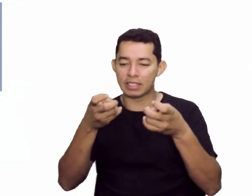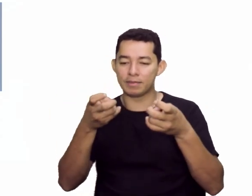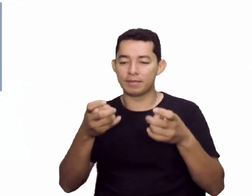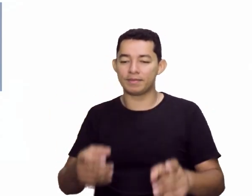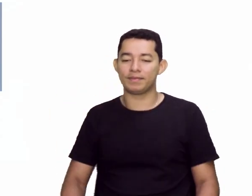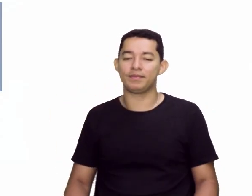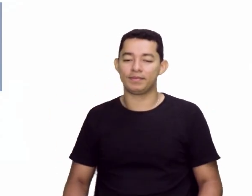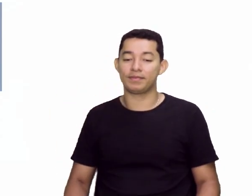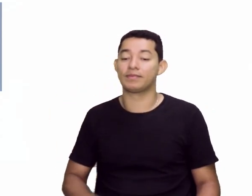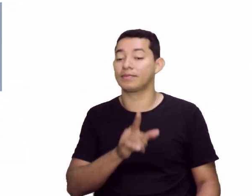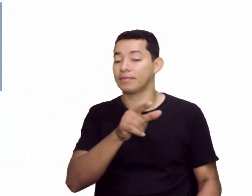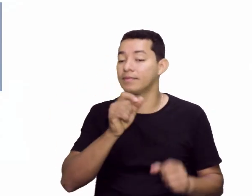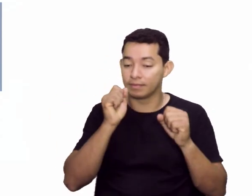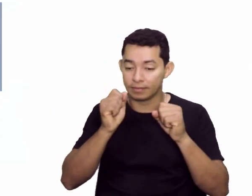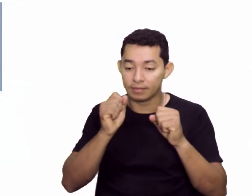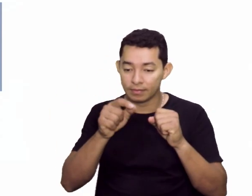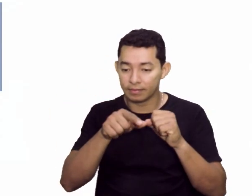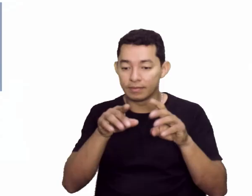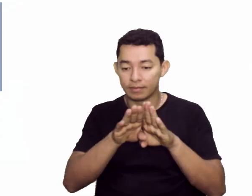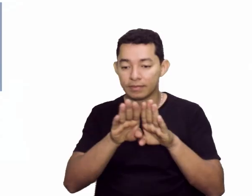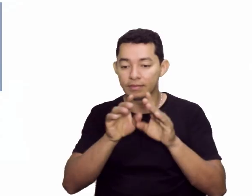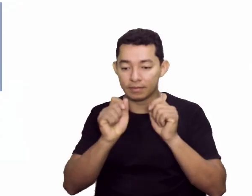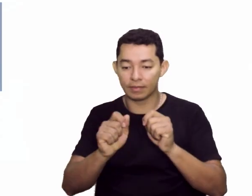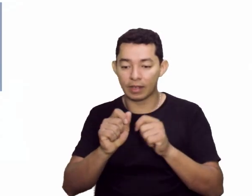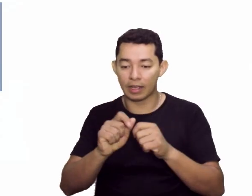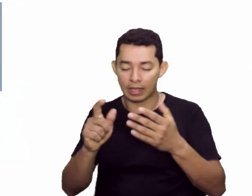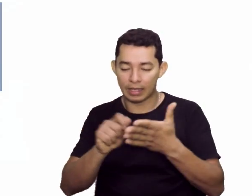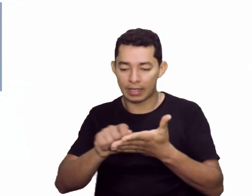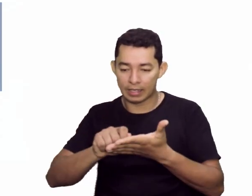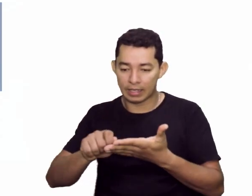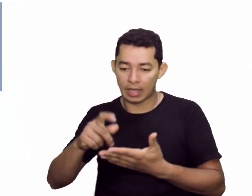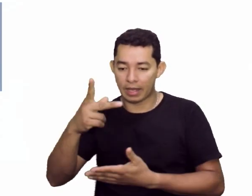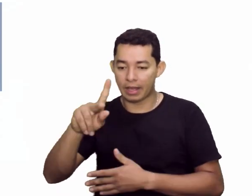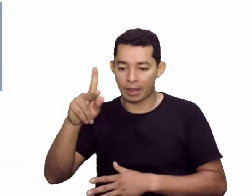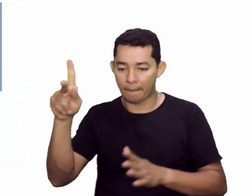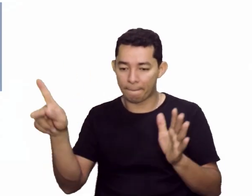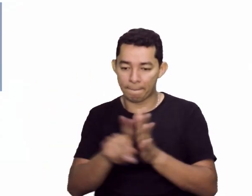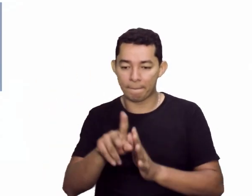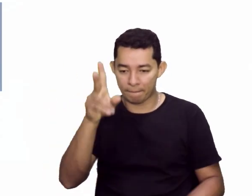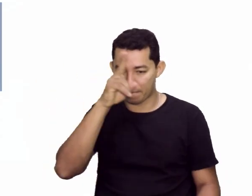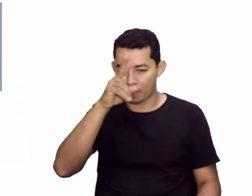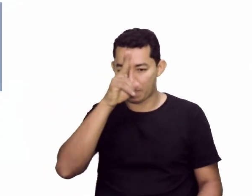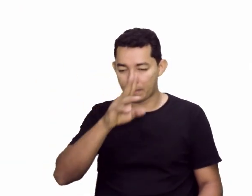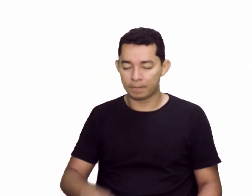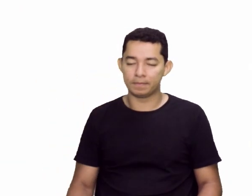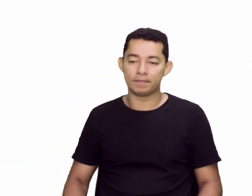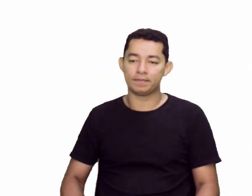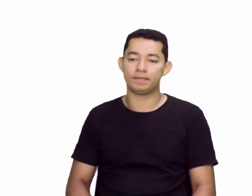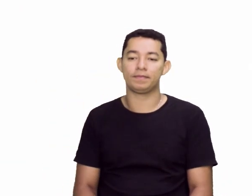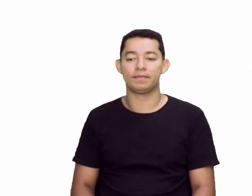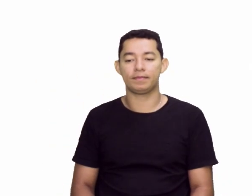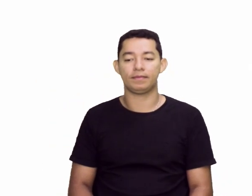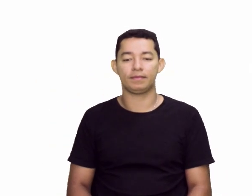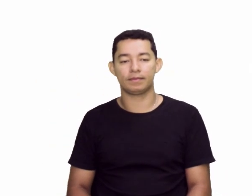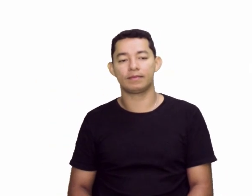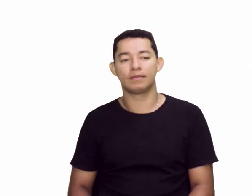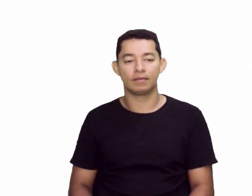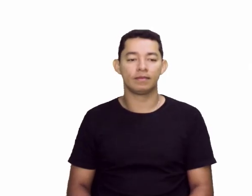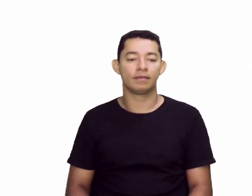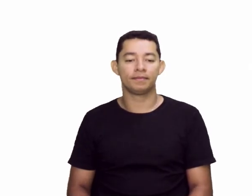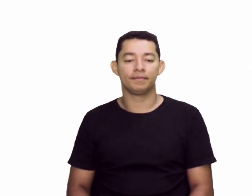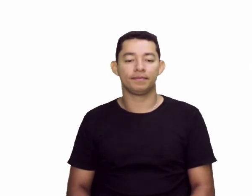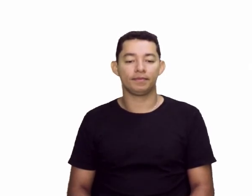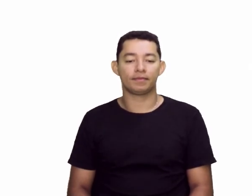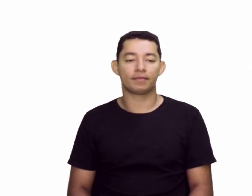aí, você pode também escrever a sua própria história. Tá vendo, Juvenal? Vamos seguir aqui, então.